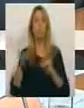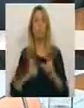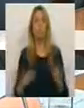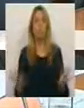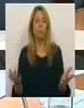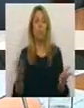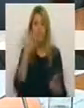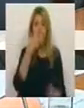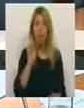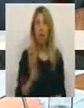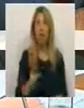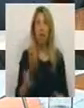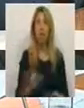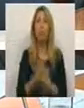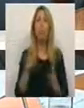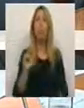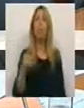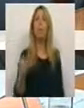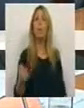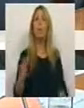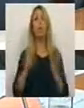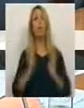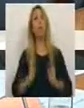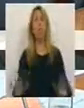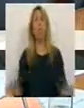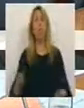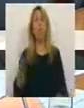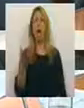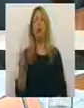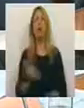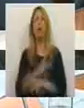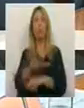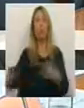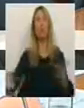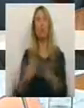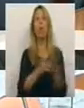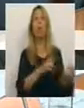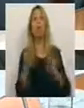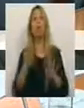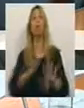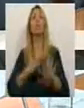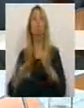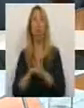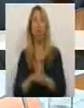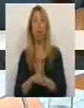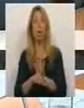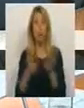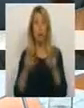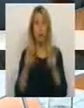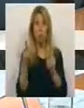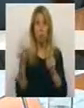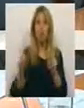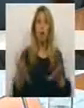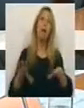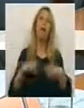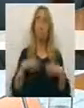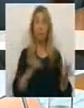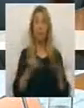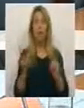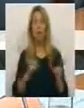porquê é que o PCP não está tranquilo e propõe alterações ao decreto-lei? Está disponível para aceitar as